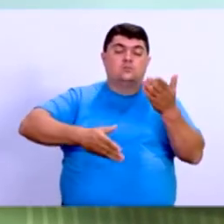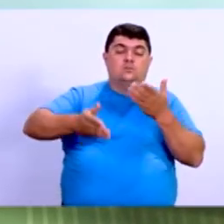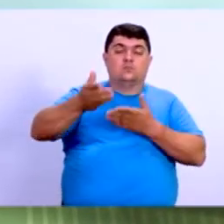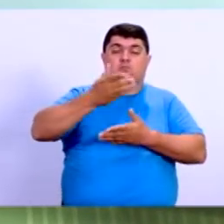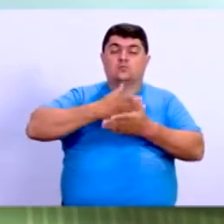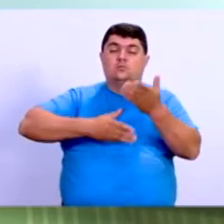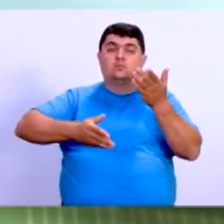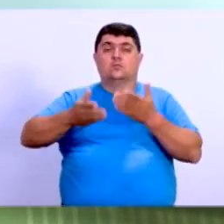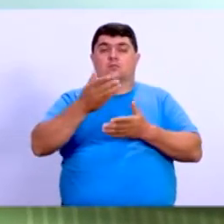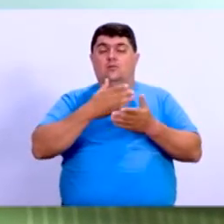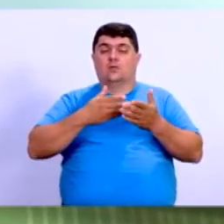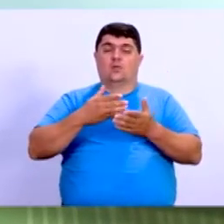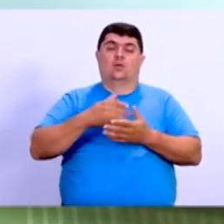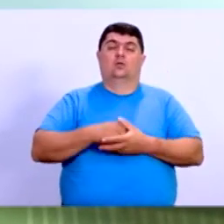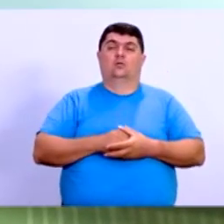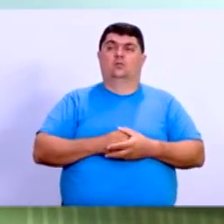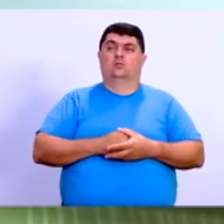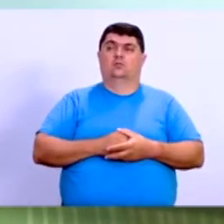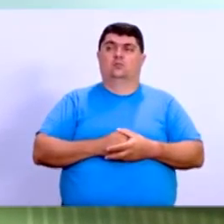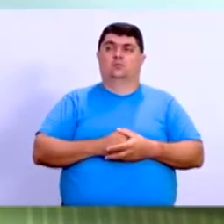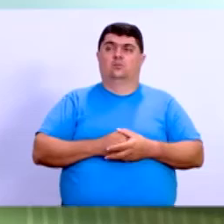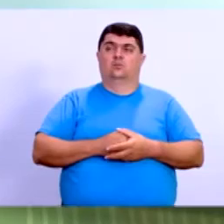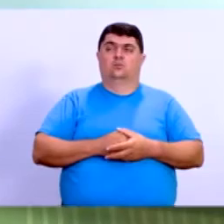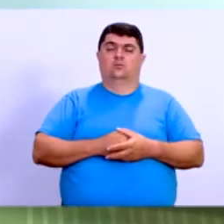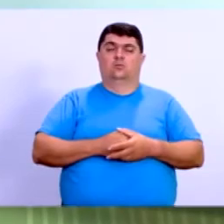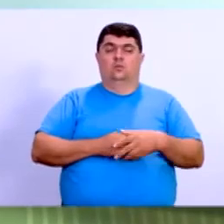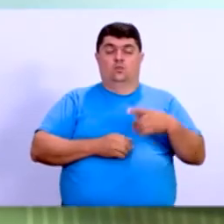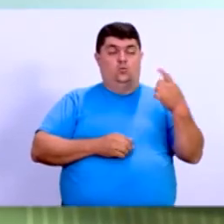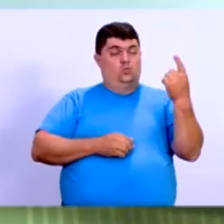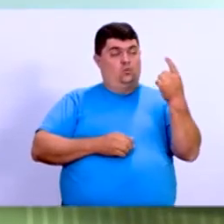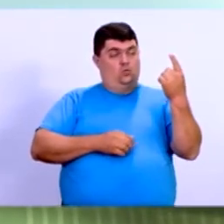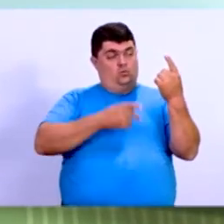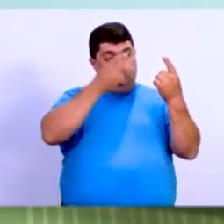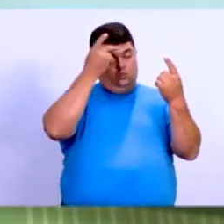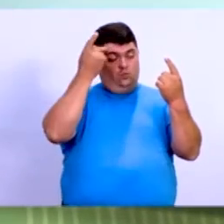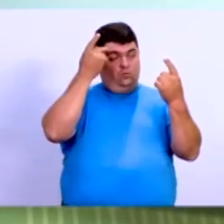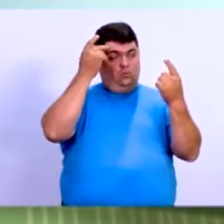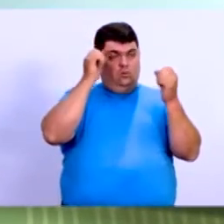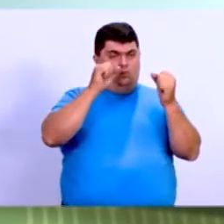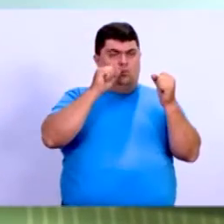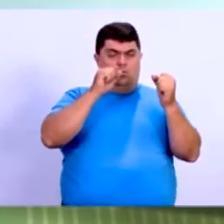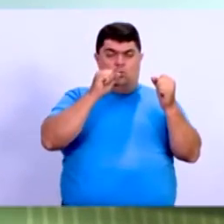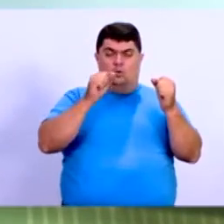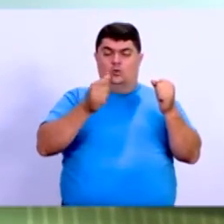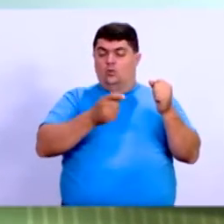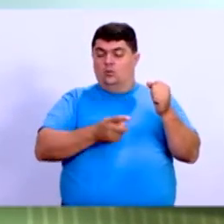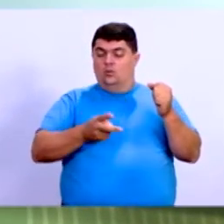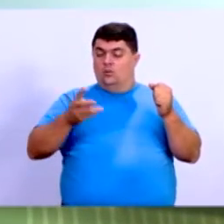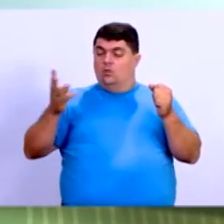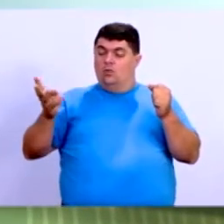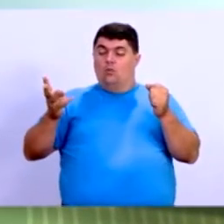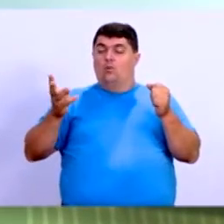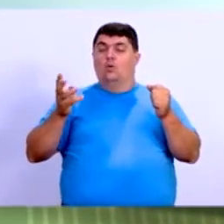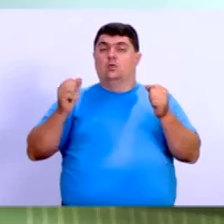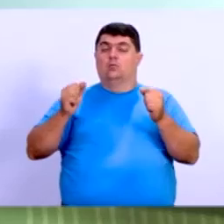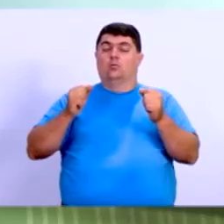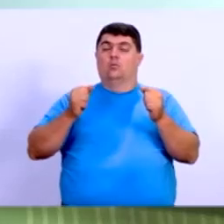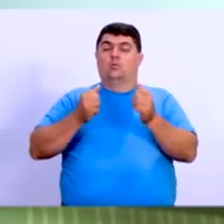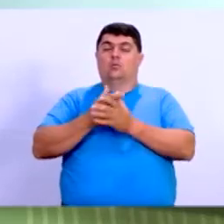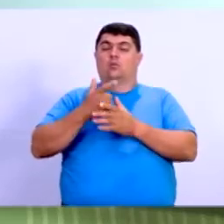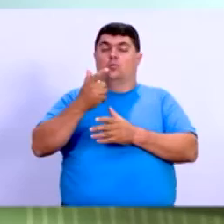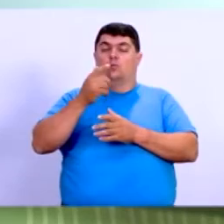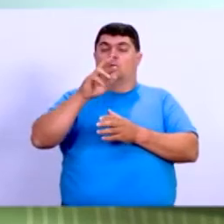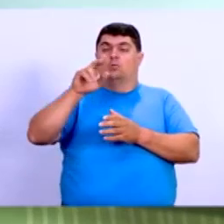de cardinalidade entre eles? Um cliente pode ter quantas compras? Ele pode comprar quantas vezes na sua